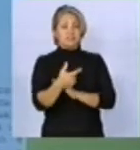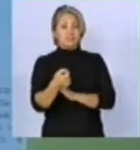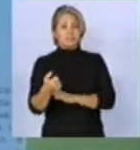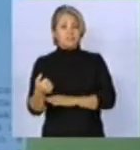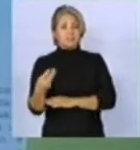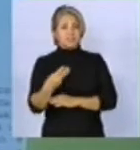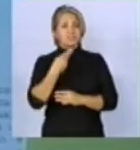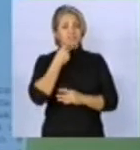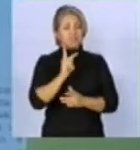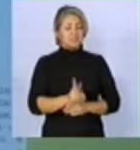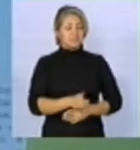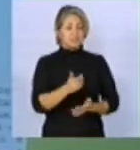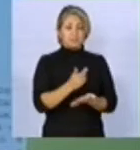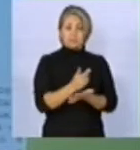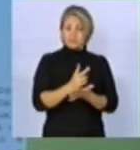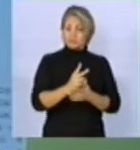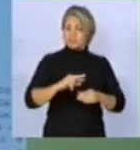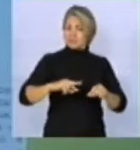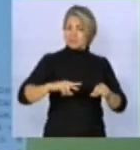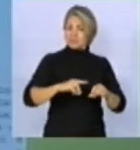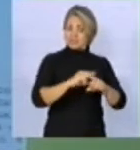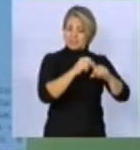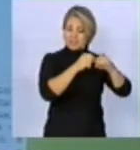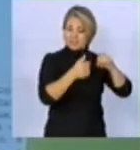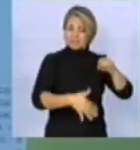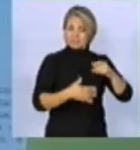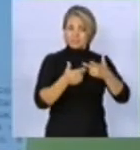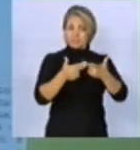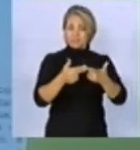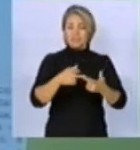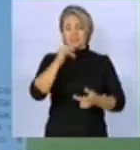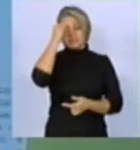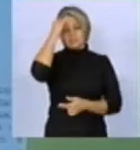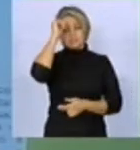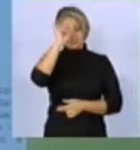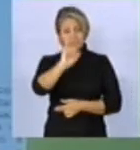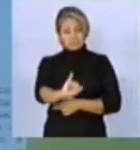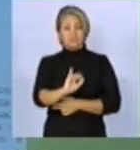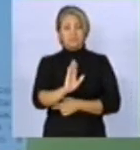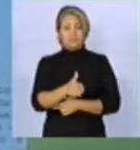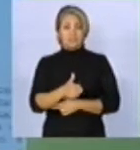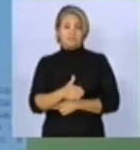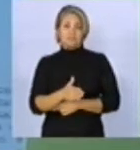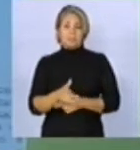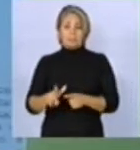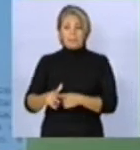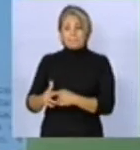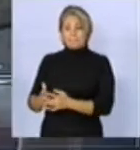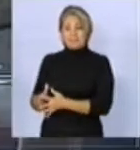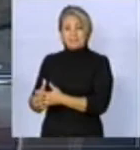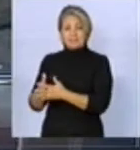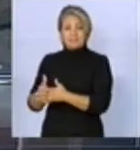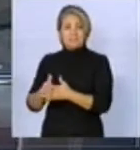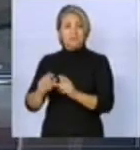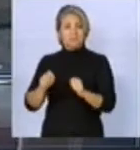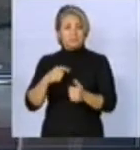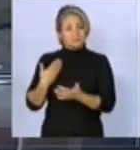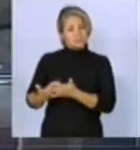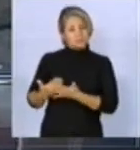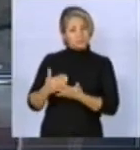colocar essa cláusula se previnindo contra um eventual mecanização que eles estão querendo seguinte que continuamente nós façamos um